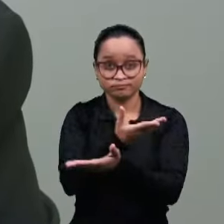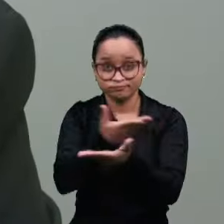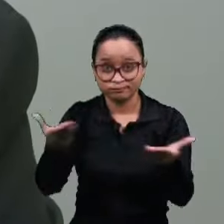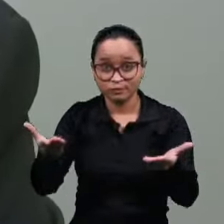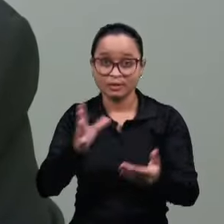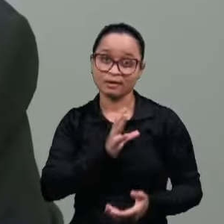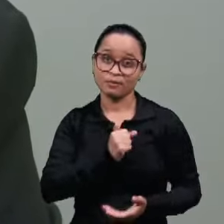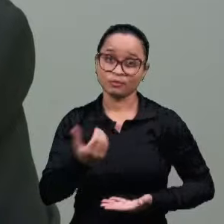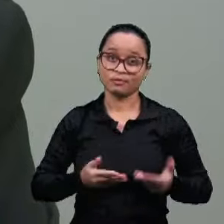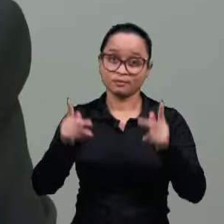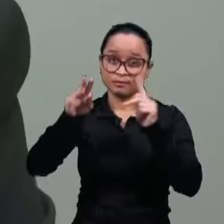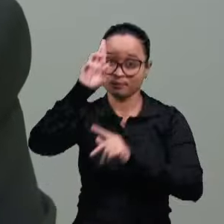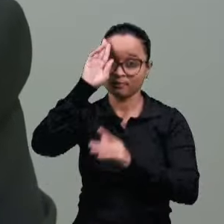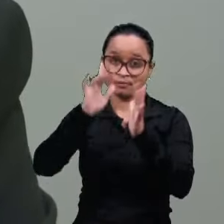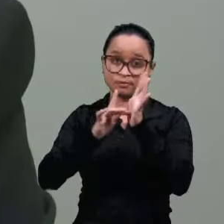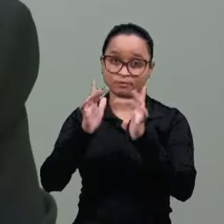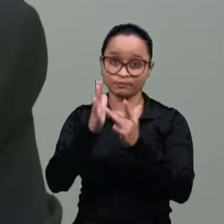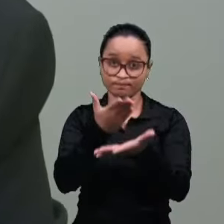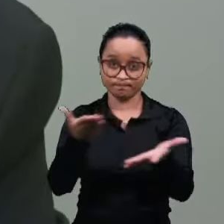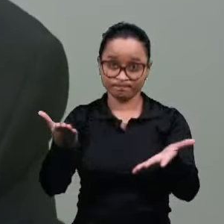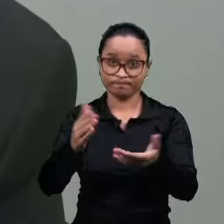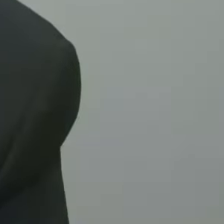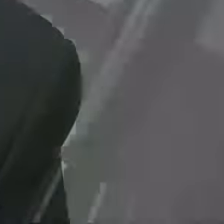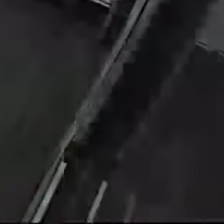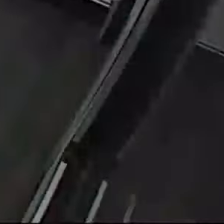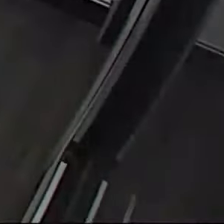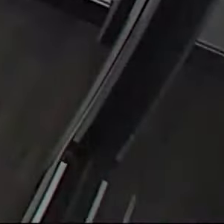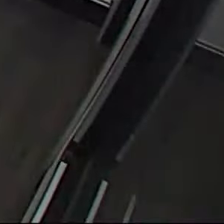irmãos, a paz do Senhor Jesus.